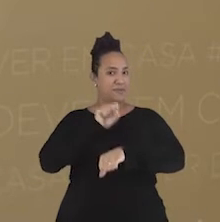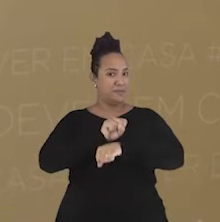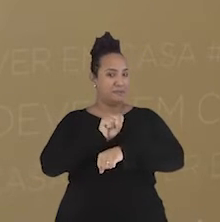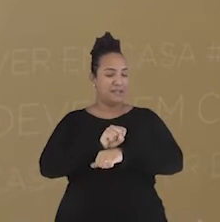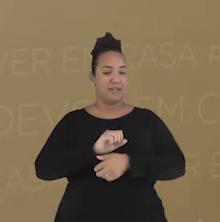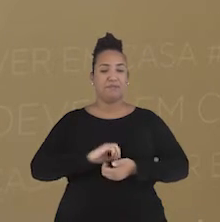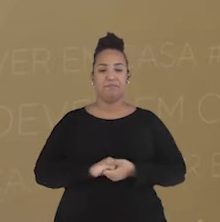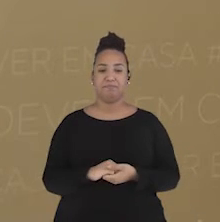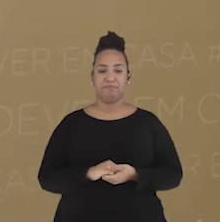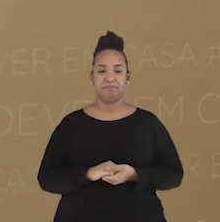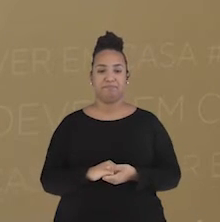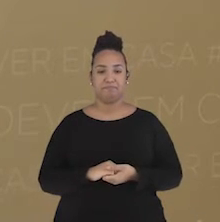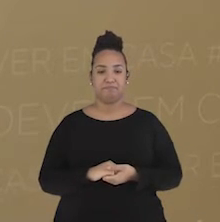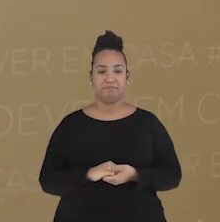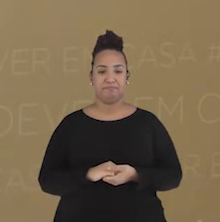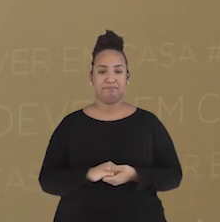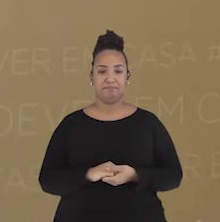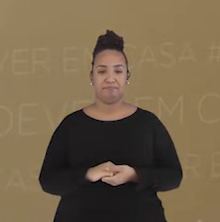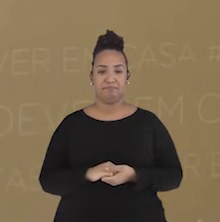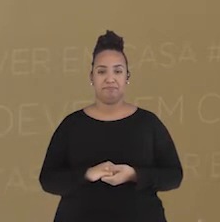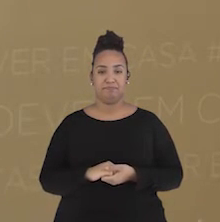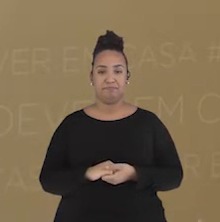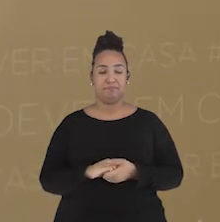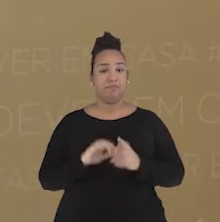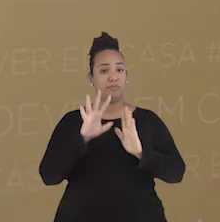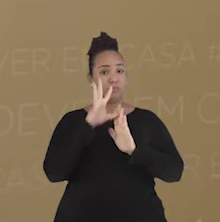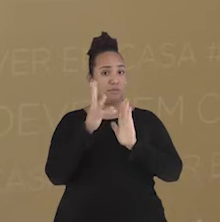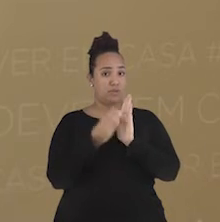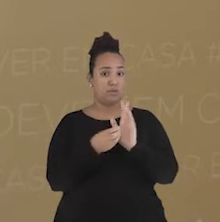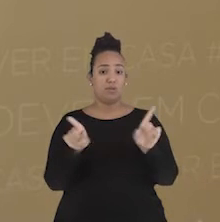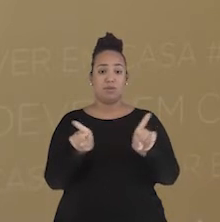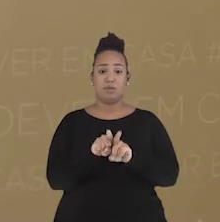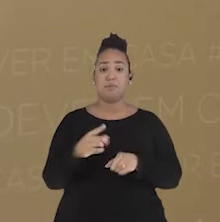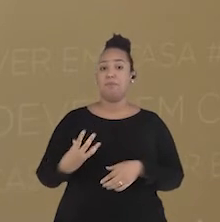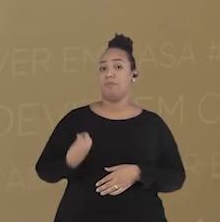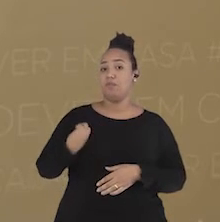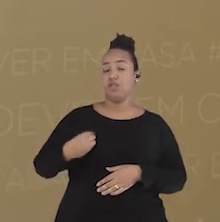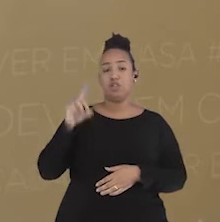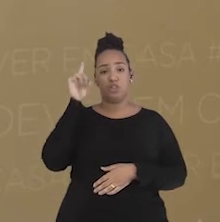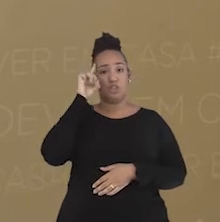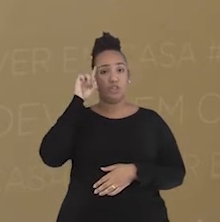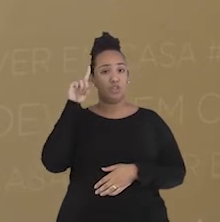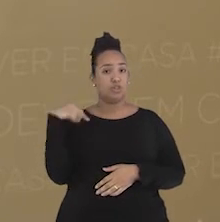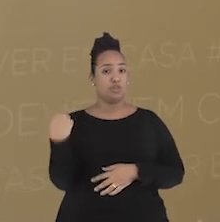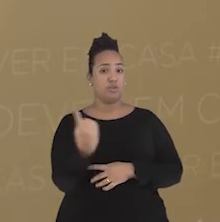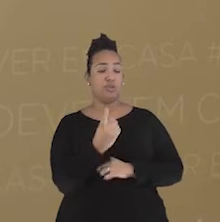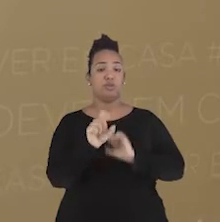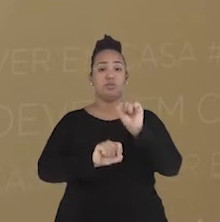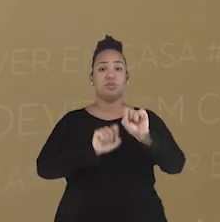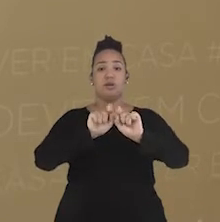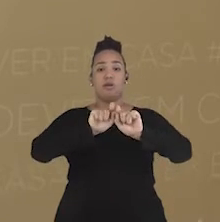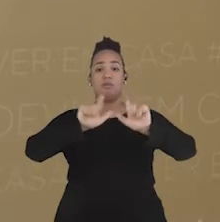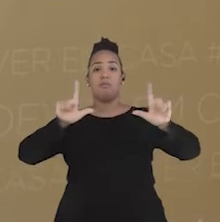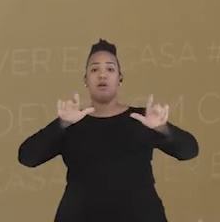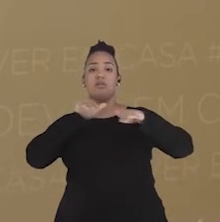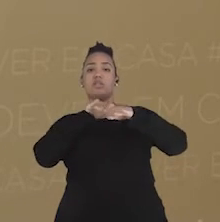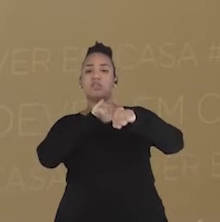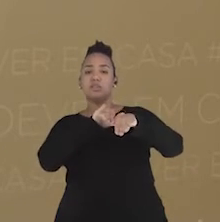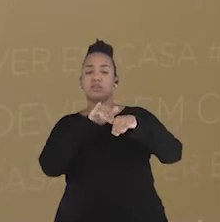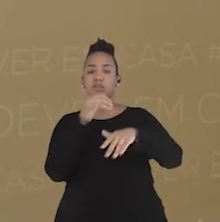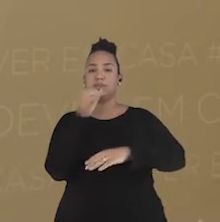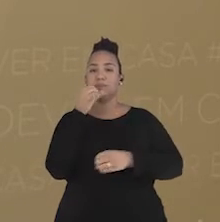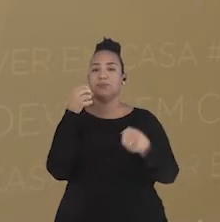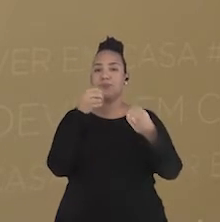achando da nossa aula. Eu vou ficar esperando, hein? Outros pictogramas que estão muito presentes no nosso dia a dia são as placas